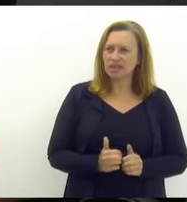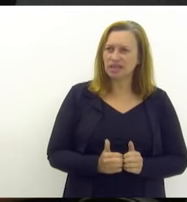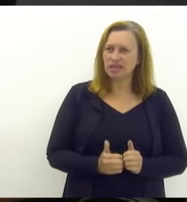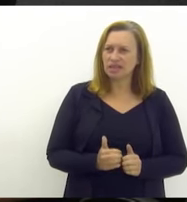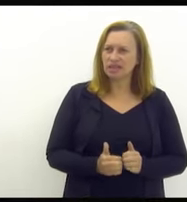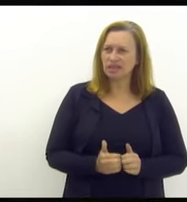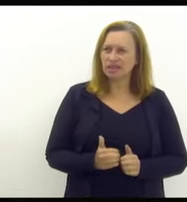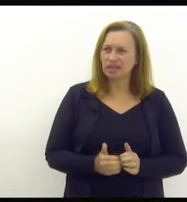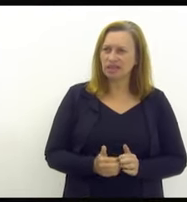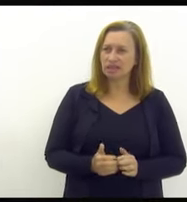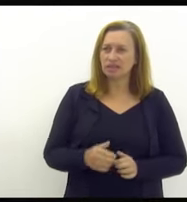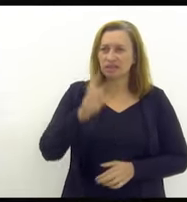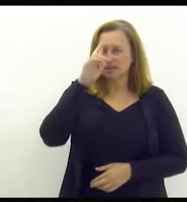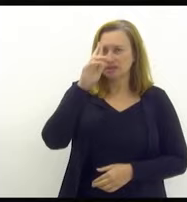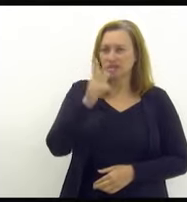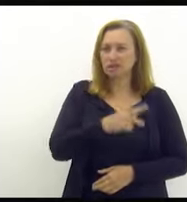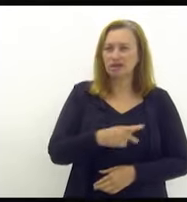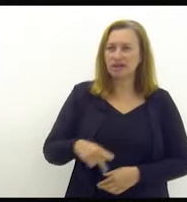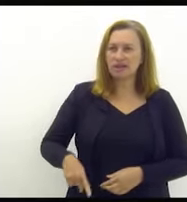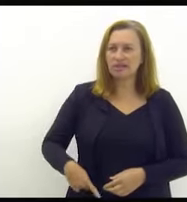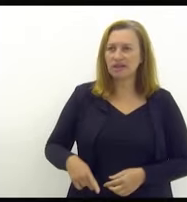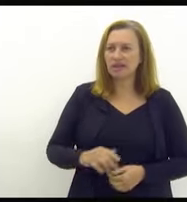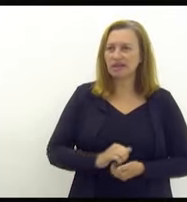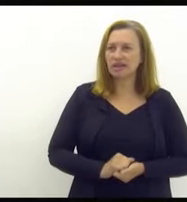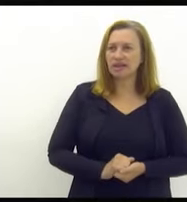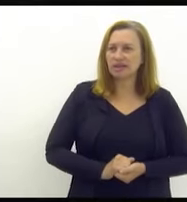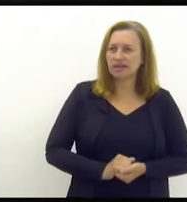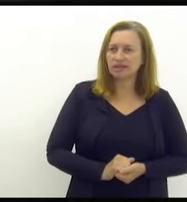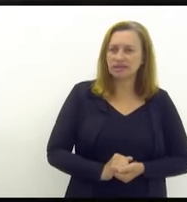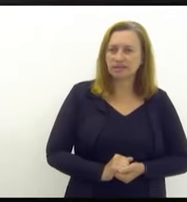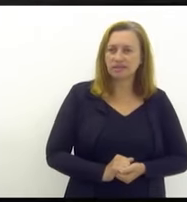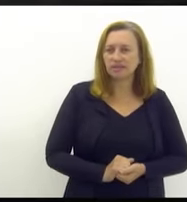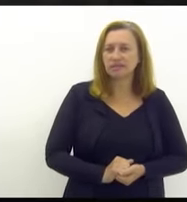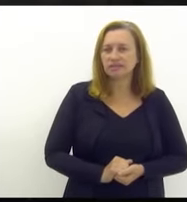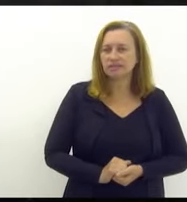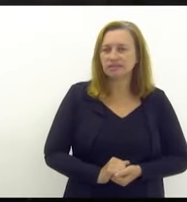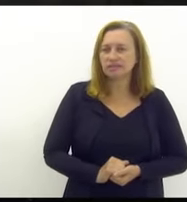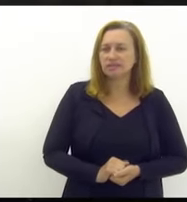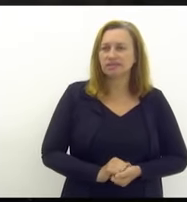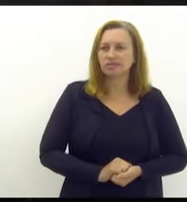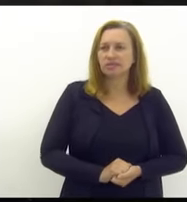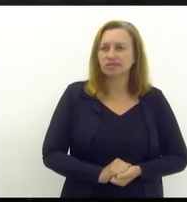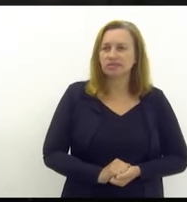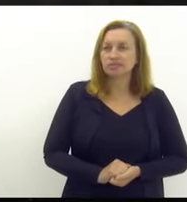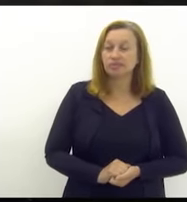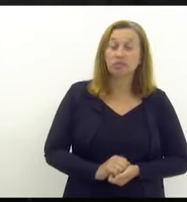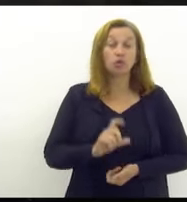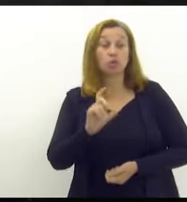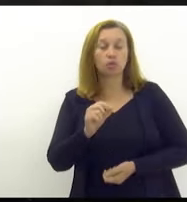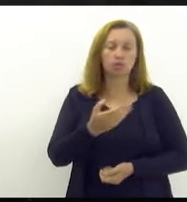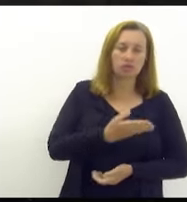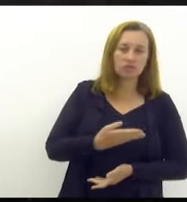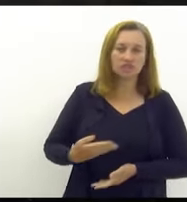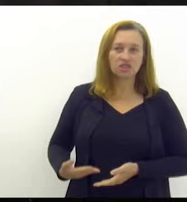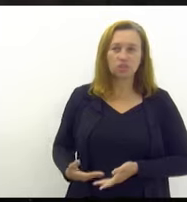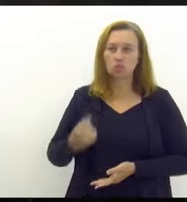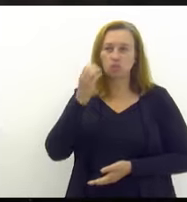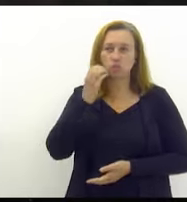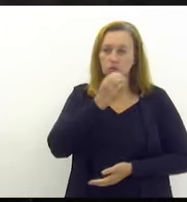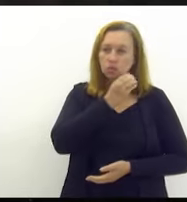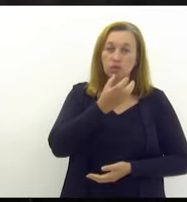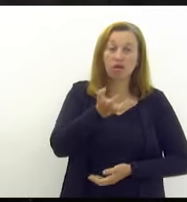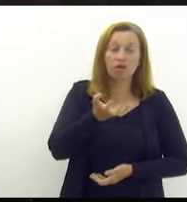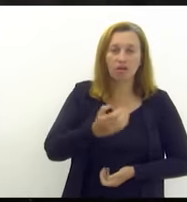regimental senhora presidenta senhoras deputadas senhores deputados o que o governo ador Cláudio Castro